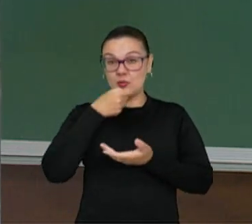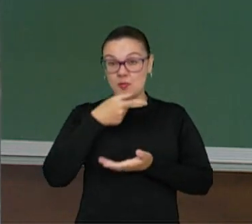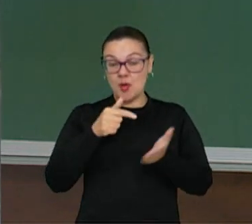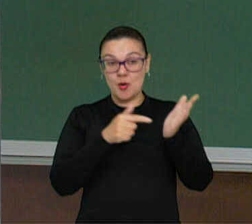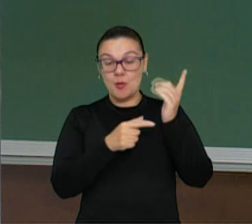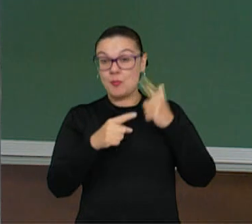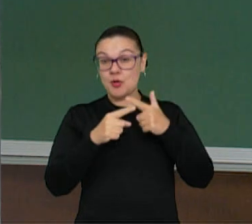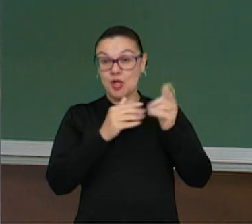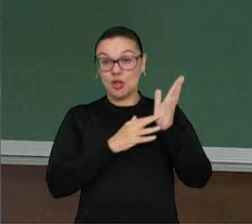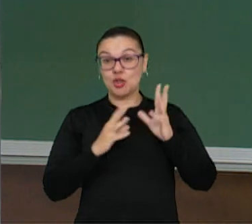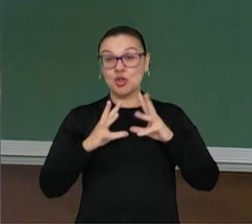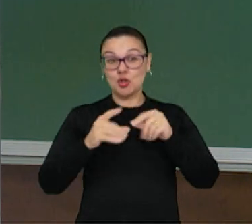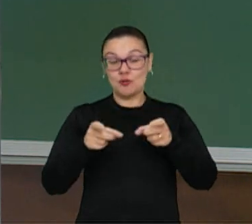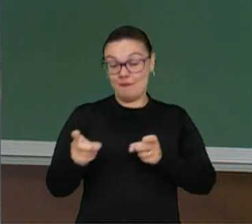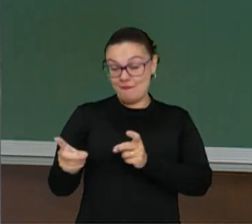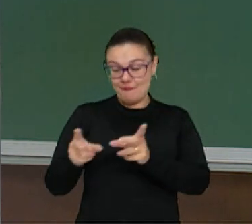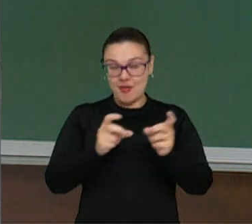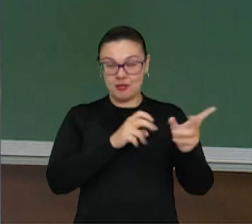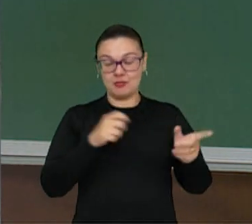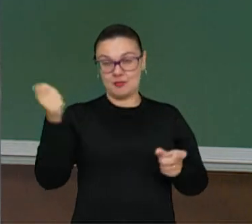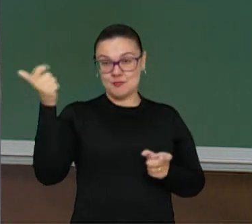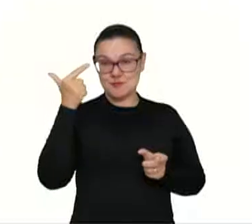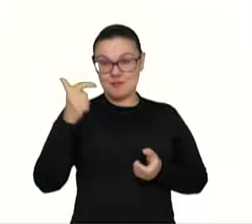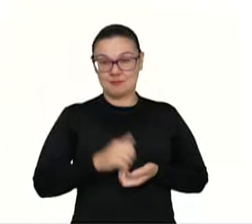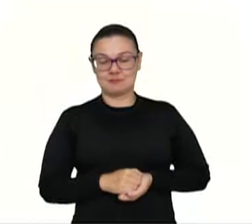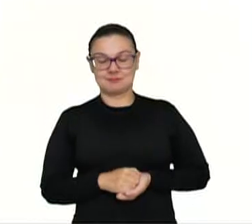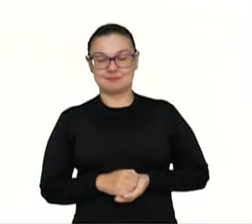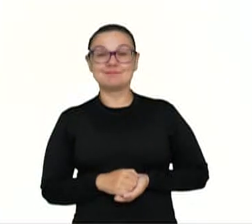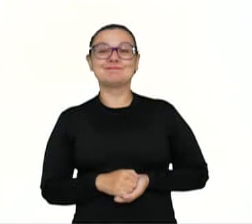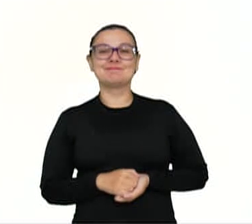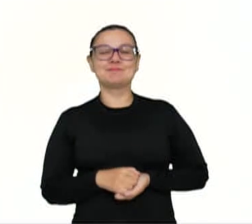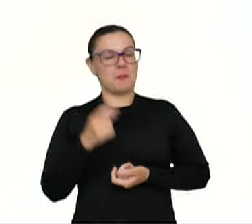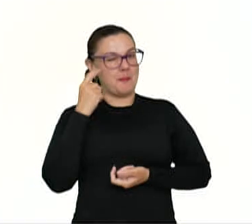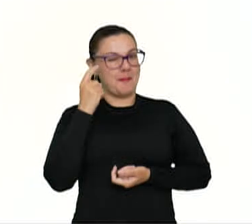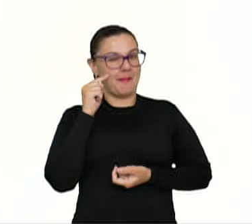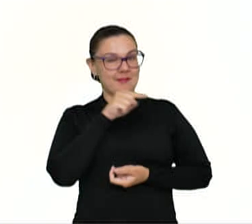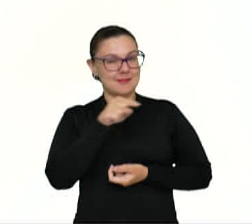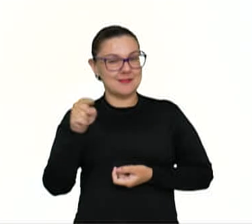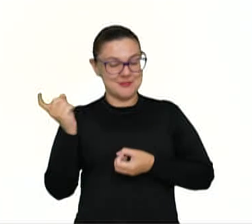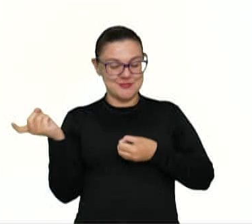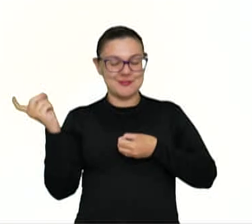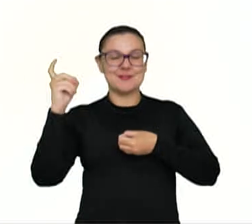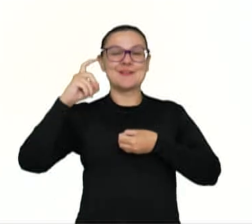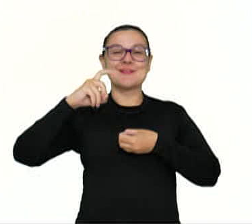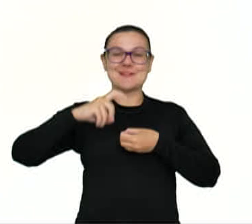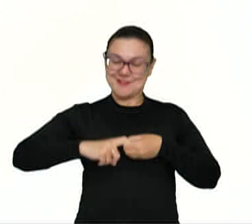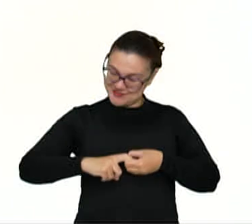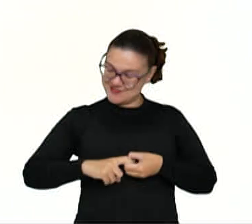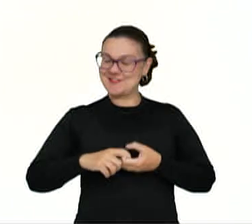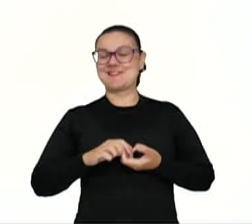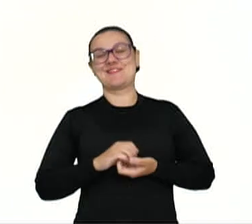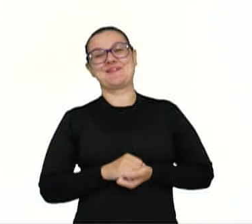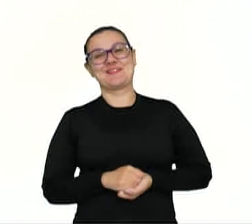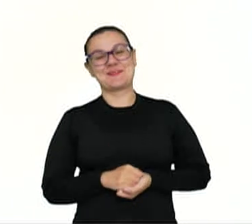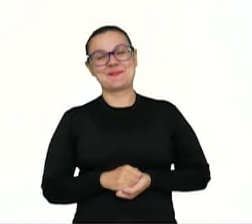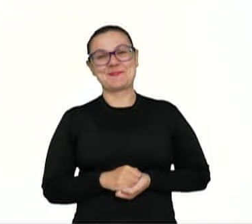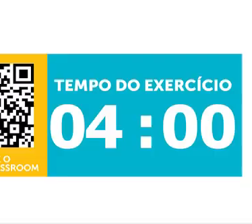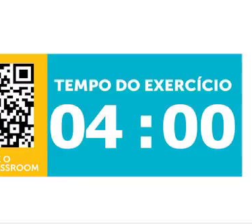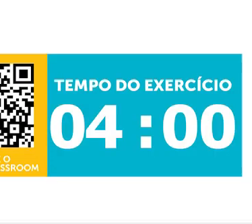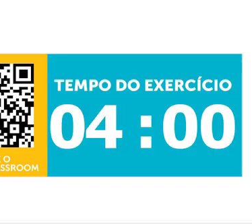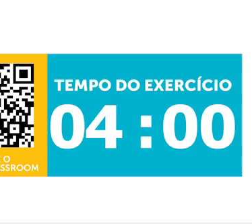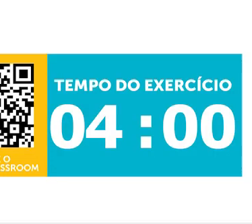todos esperam que ele esteja vendendo o pôr do sol. Tá bom? Você pensa um pouquinho aí, responde essa para mim e a gente já